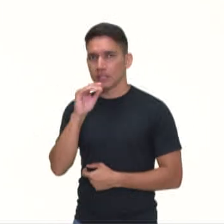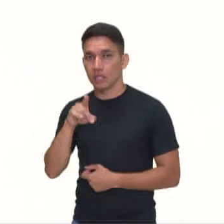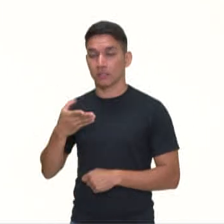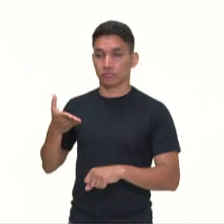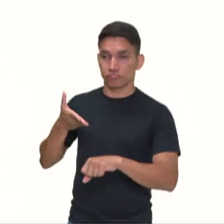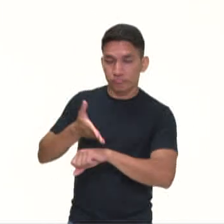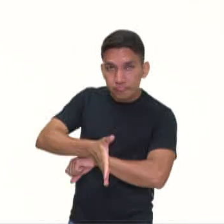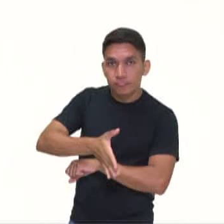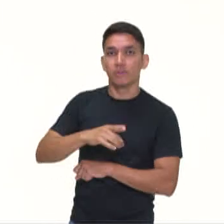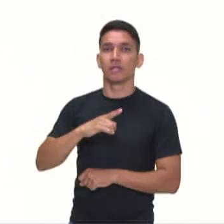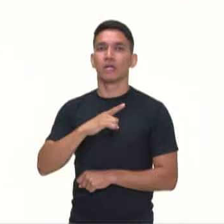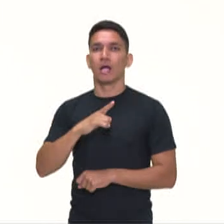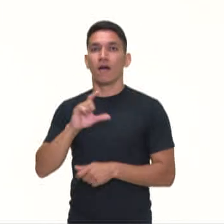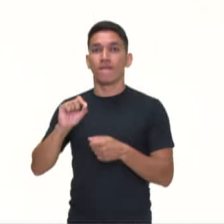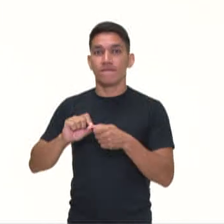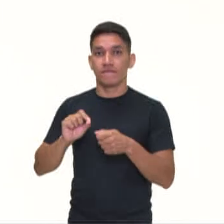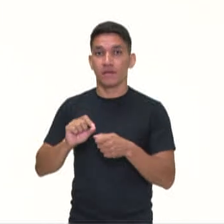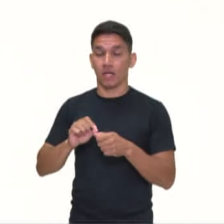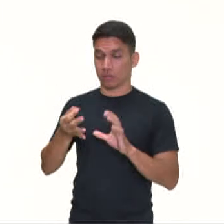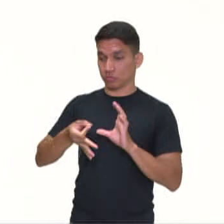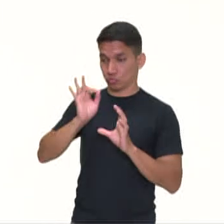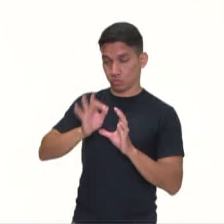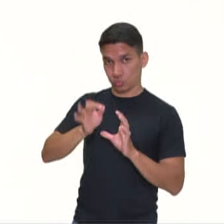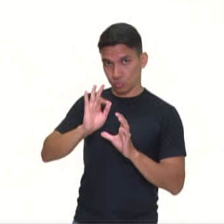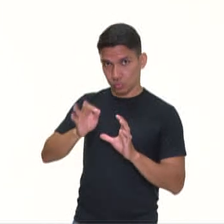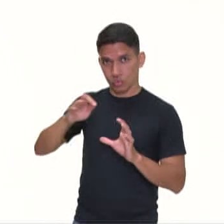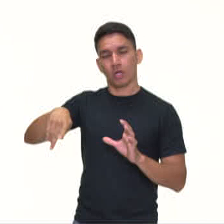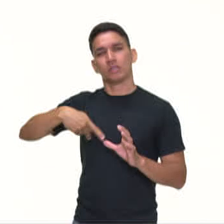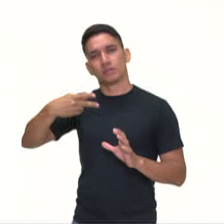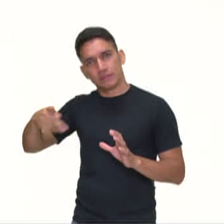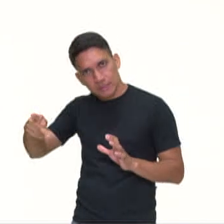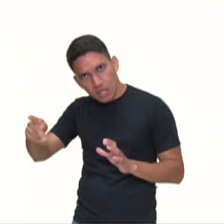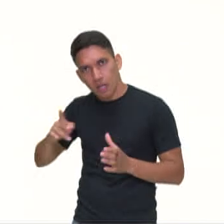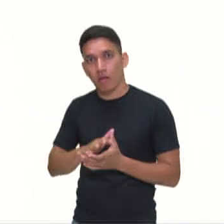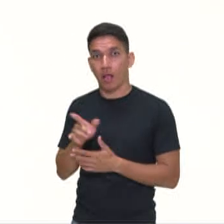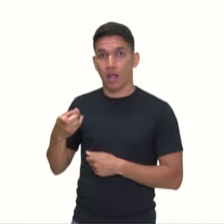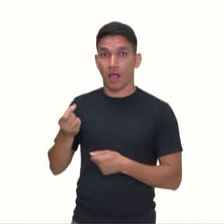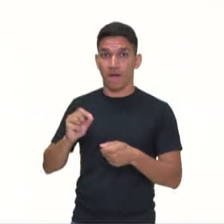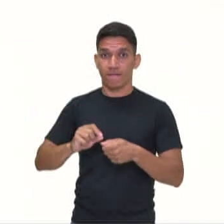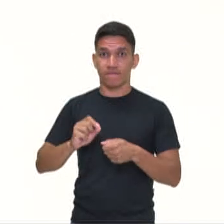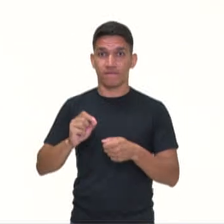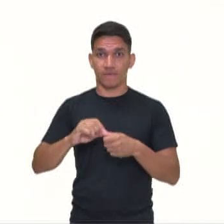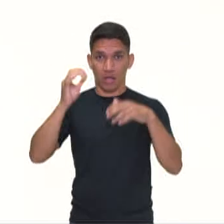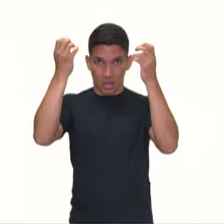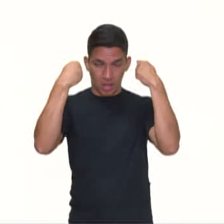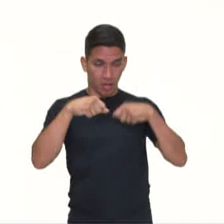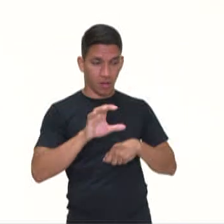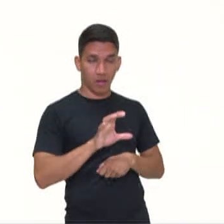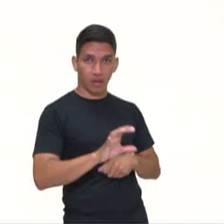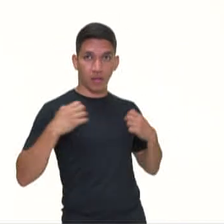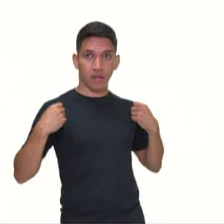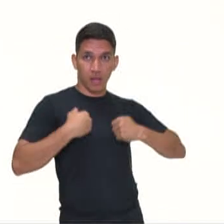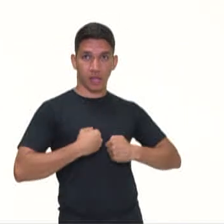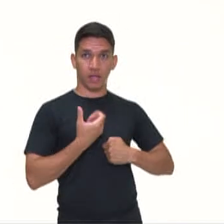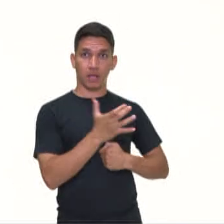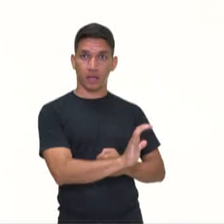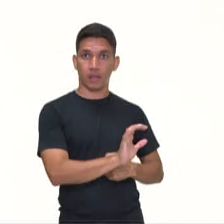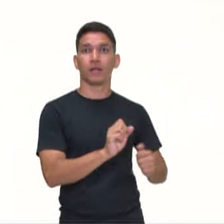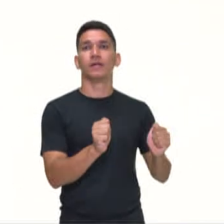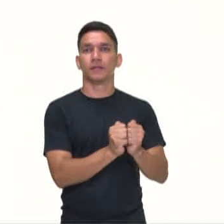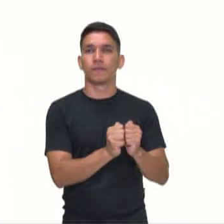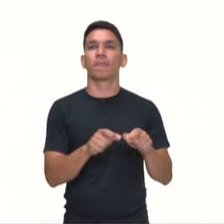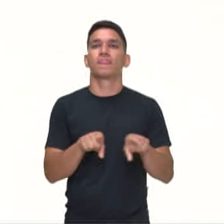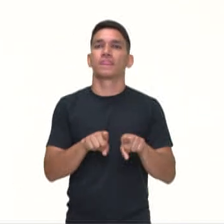Ellen races through her breakfast. Then, she pulls on a hat, jacket and gloves. Her boots are not